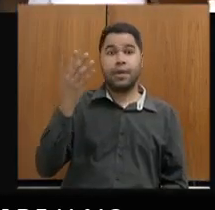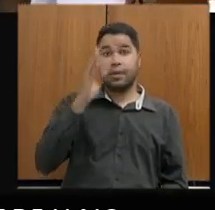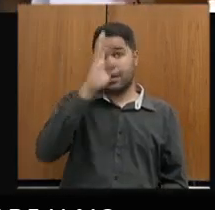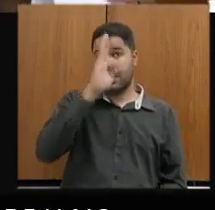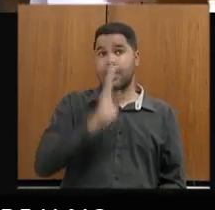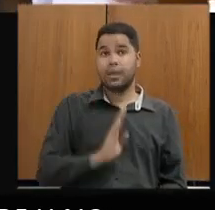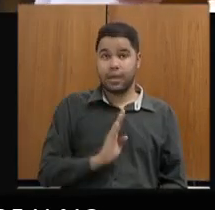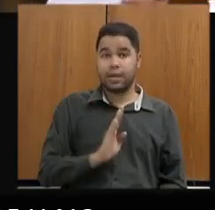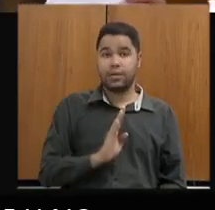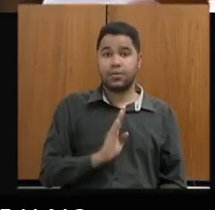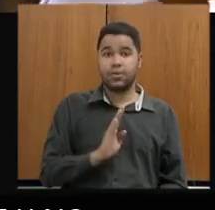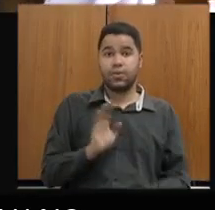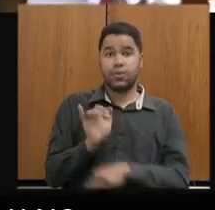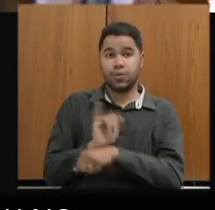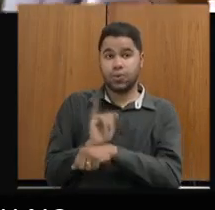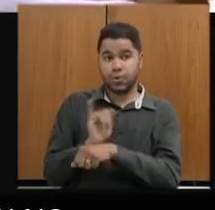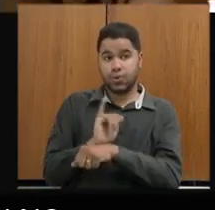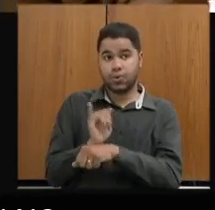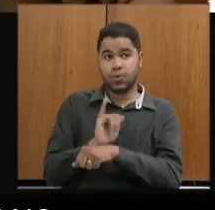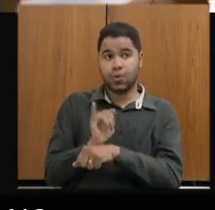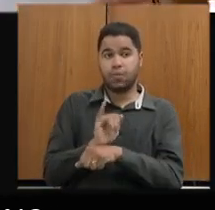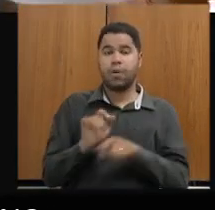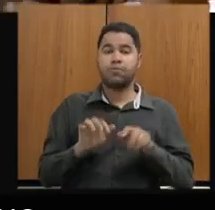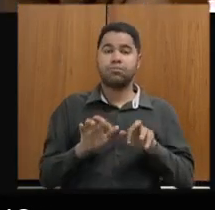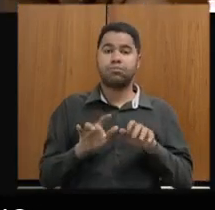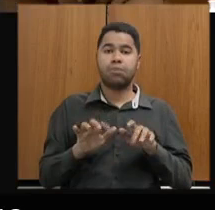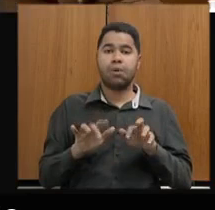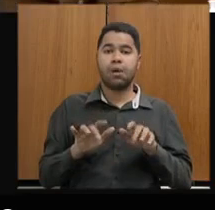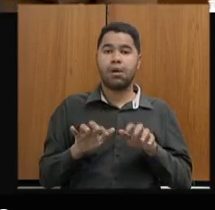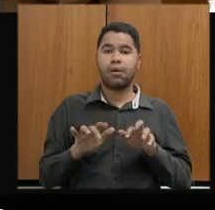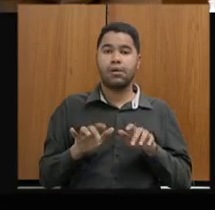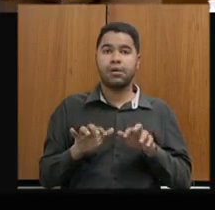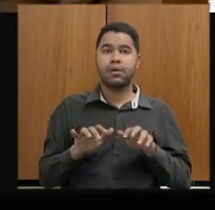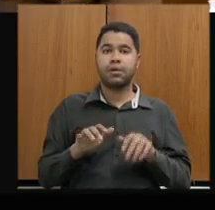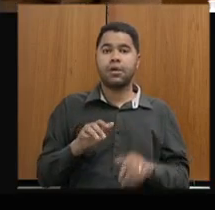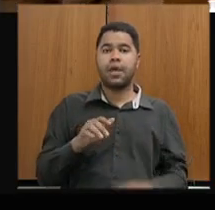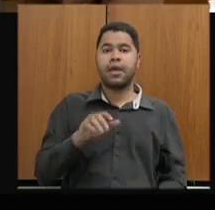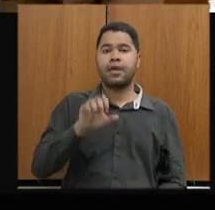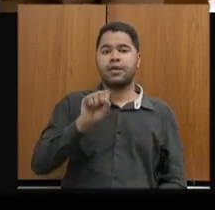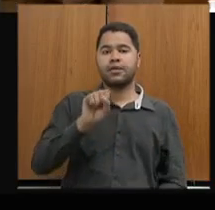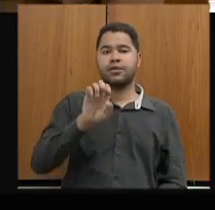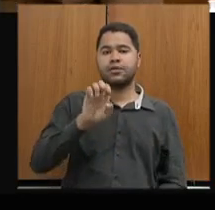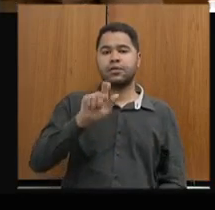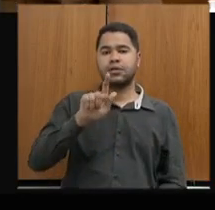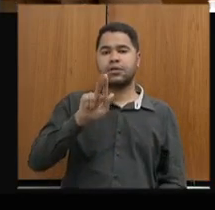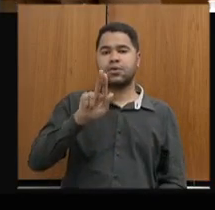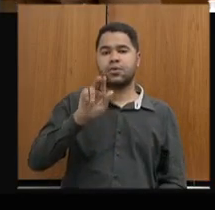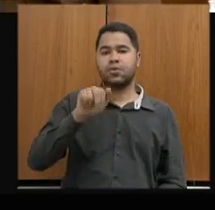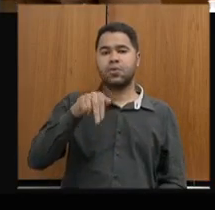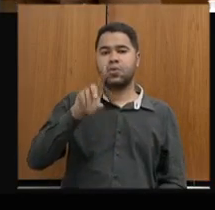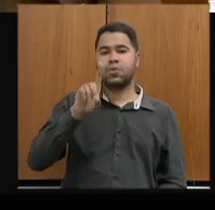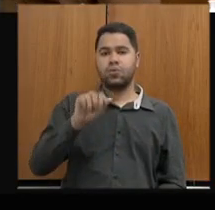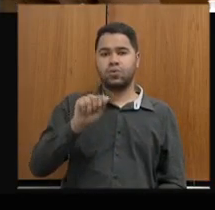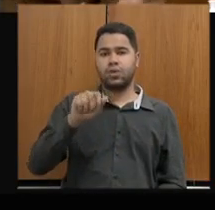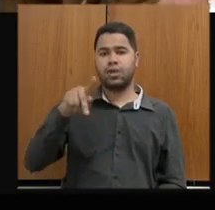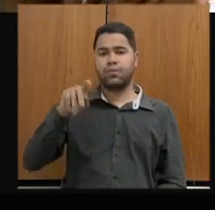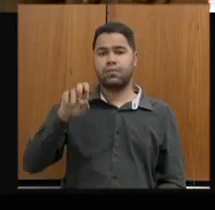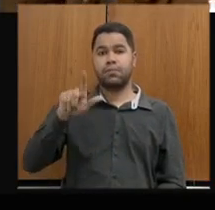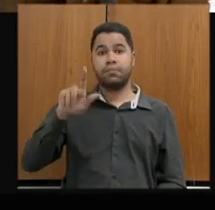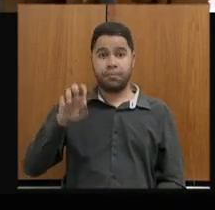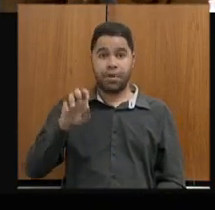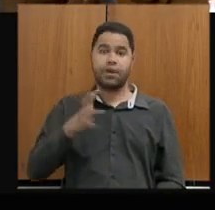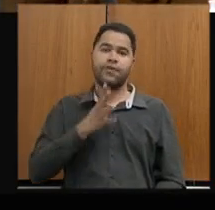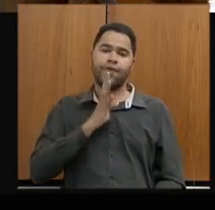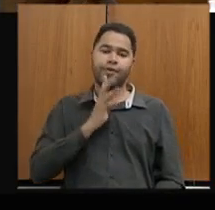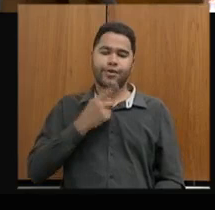gratuita Tá no tá no YouTube é só digitar lá segunda pele e vai conhecer um pouquinho das nossas realidades infelizmente